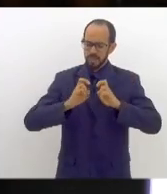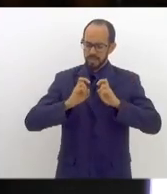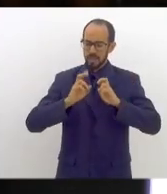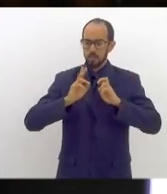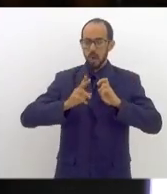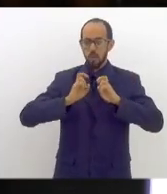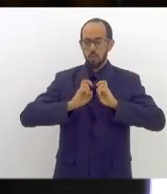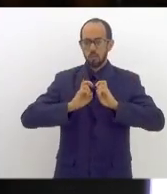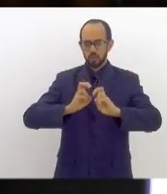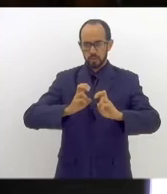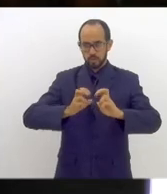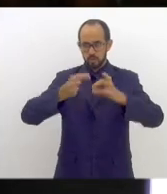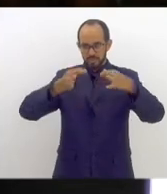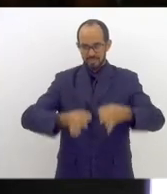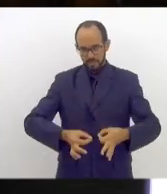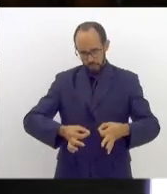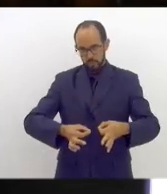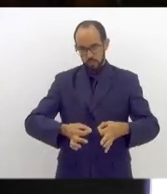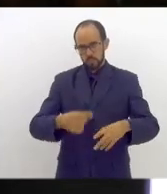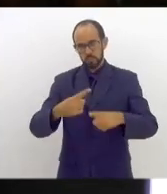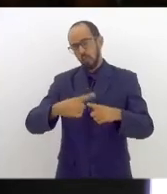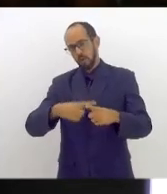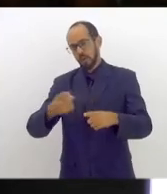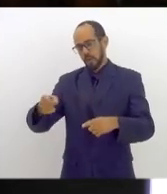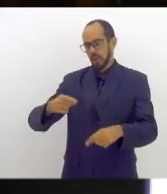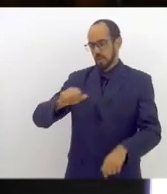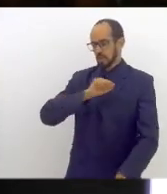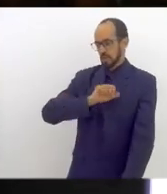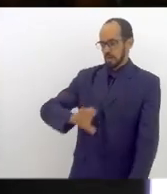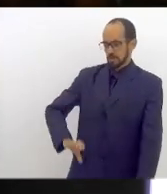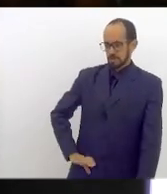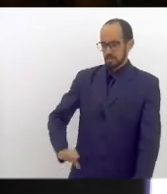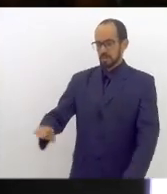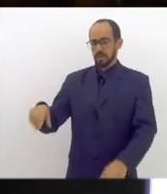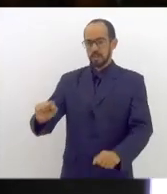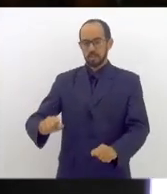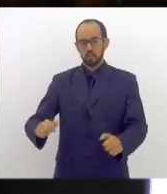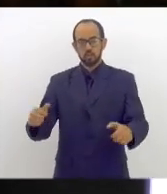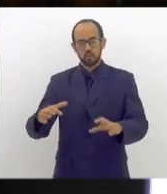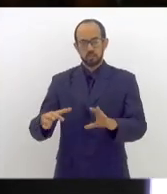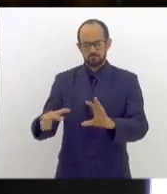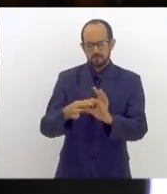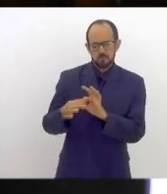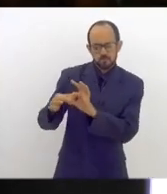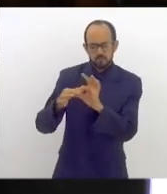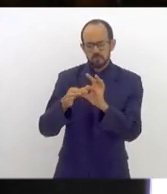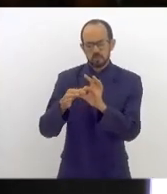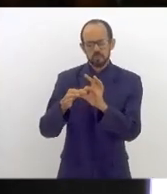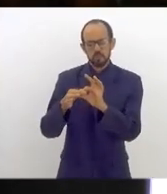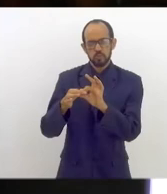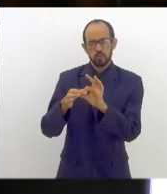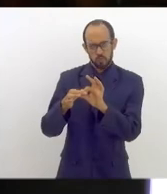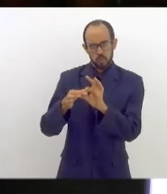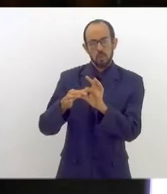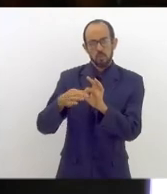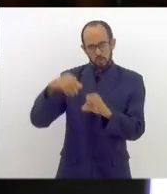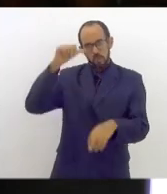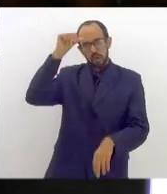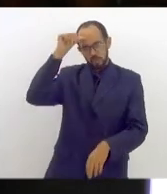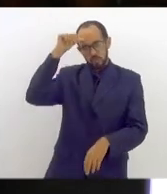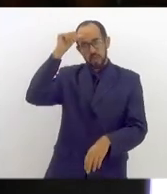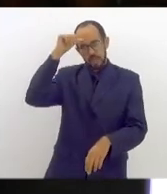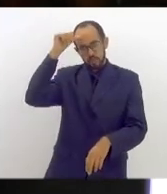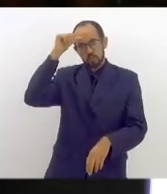André Siciliano a frente da alerj juntou esforços com executivo na pessoa do nosso Governador Cláudio Castro e